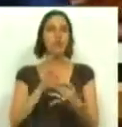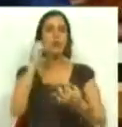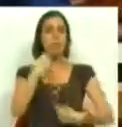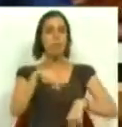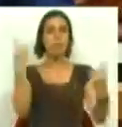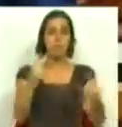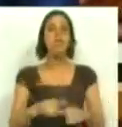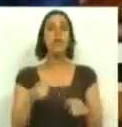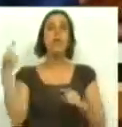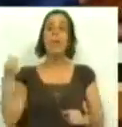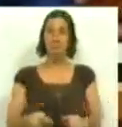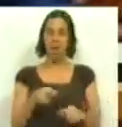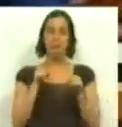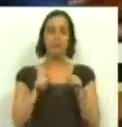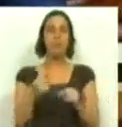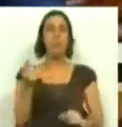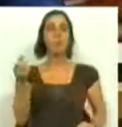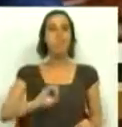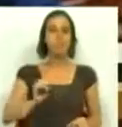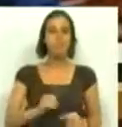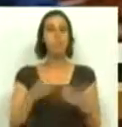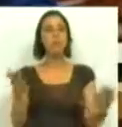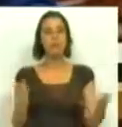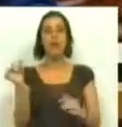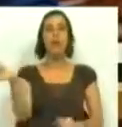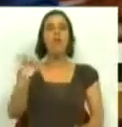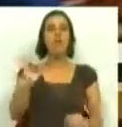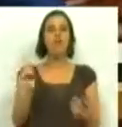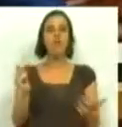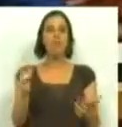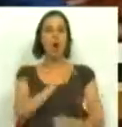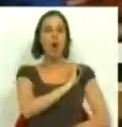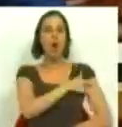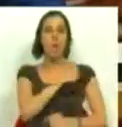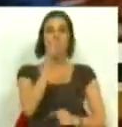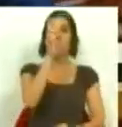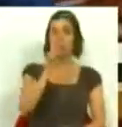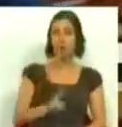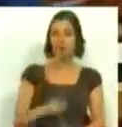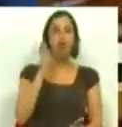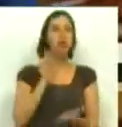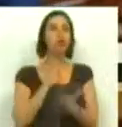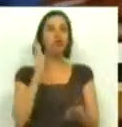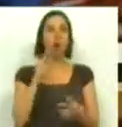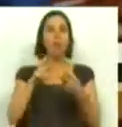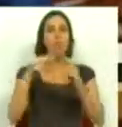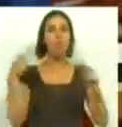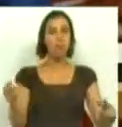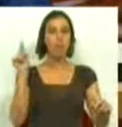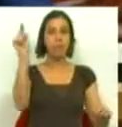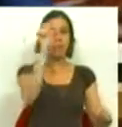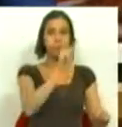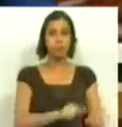exclusivamente público e que deverá ser praticamente gratuita, pertencendo as competências tarifárias exclusivamente aos